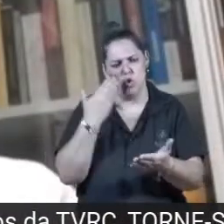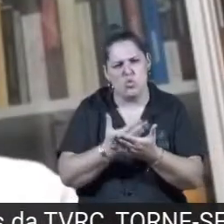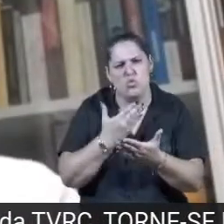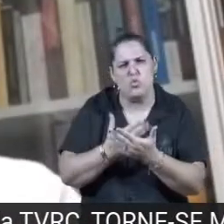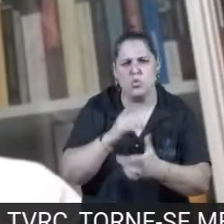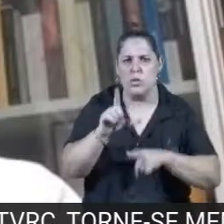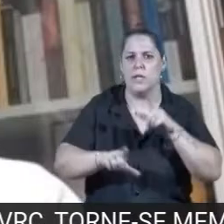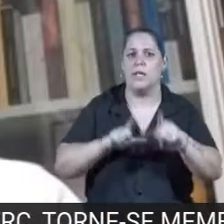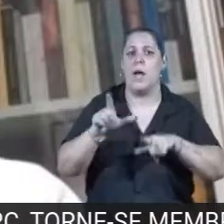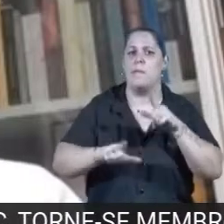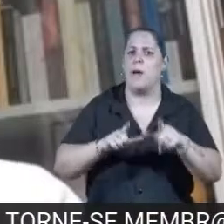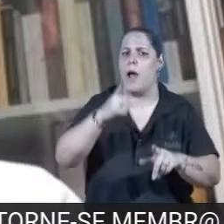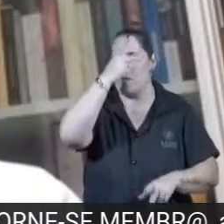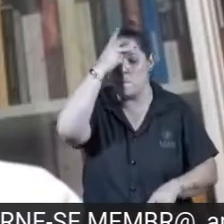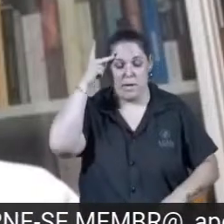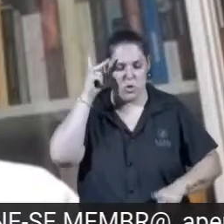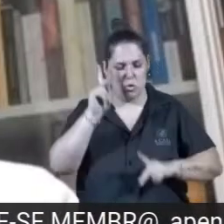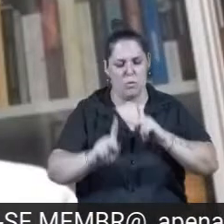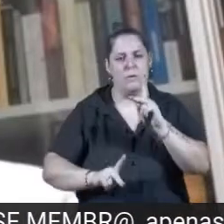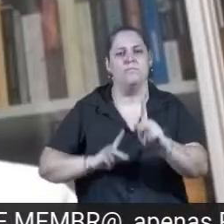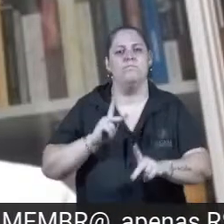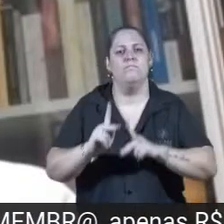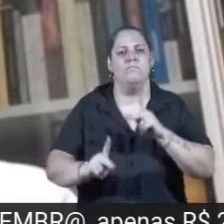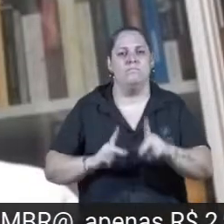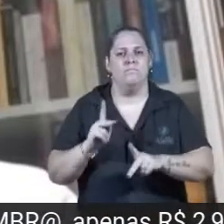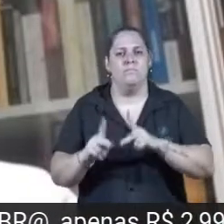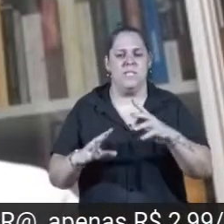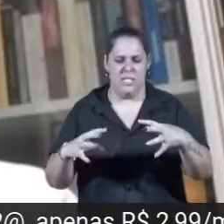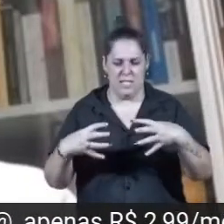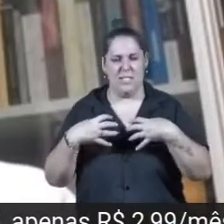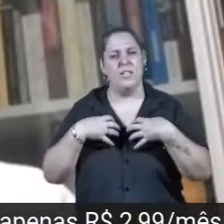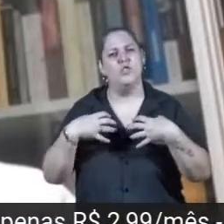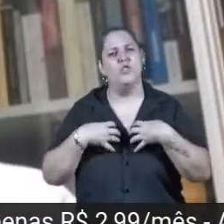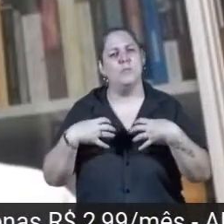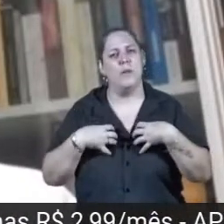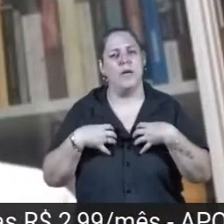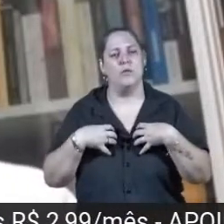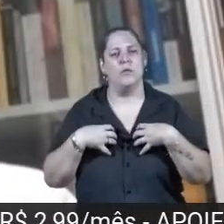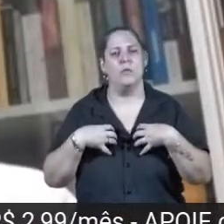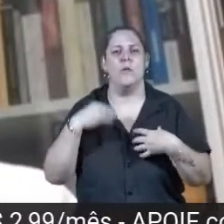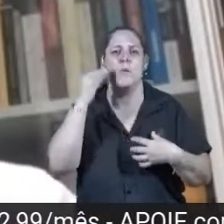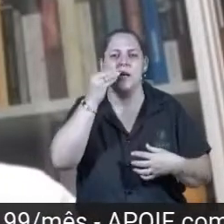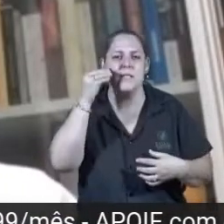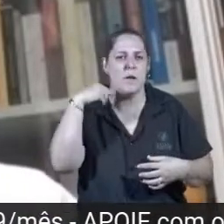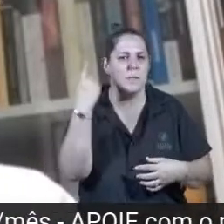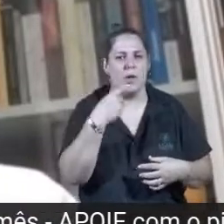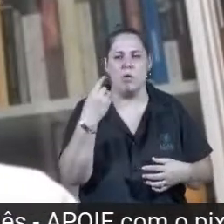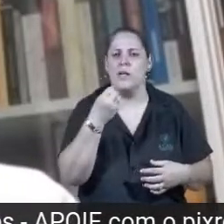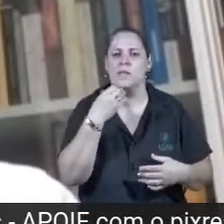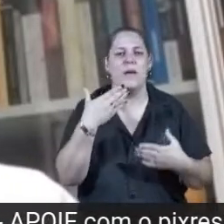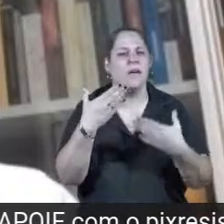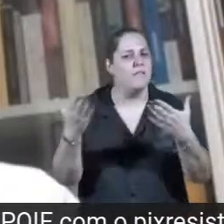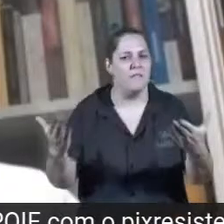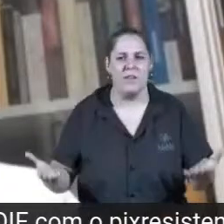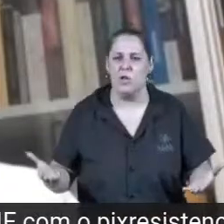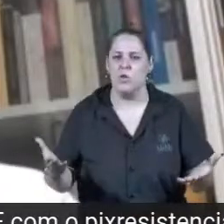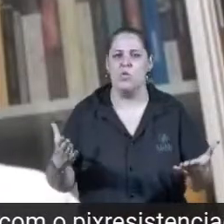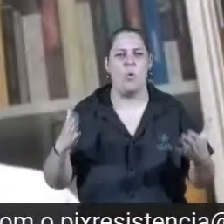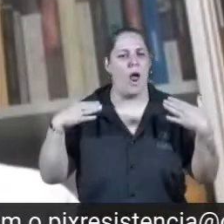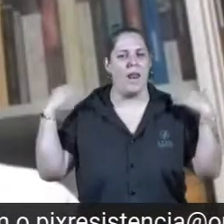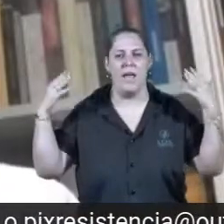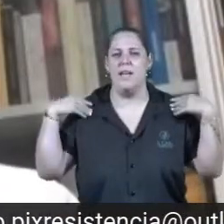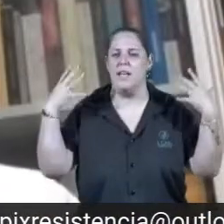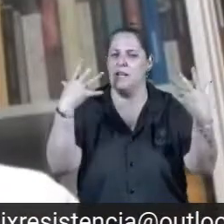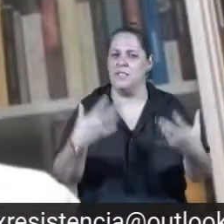de tudo, de uma pessoa humana que é um exemplo para todos nós. Seja muito bem-vindo, é com muito orgulho que a